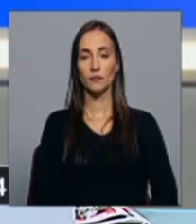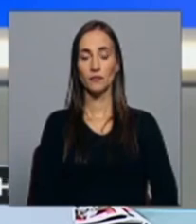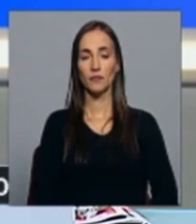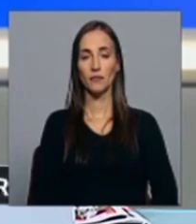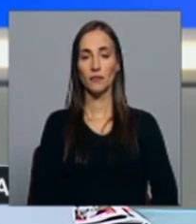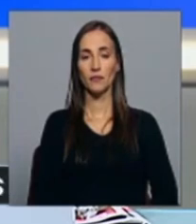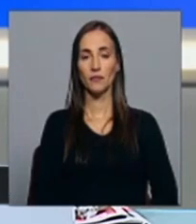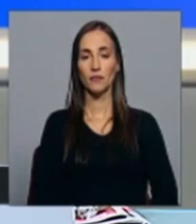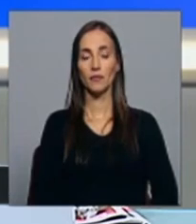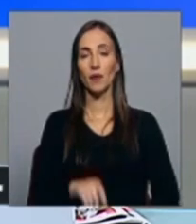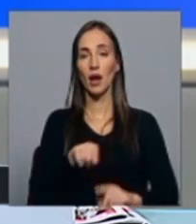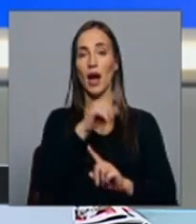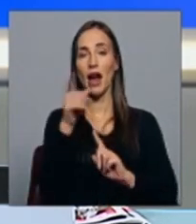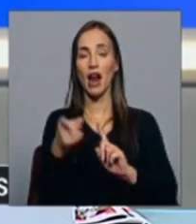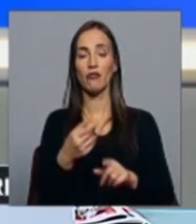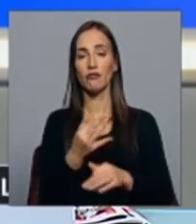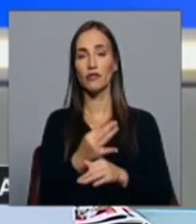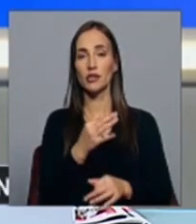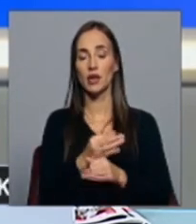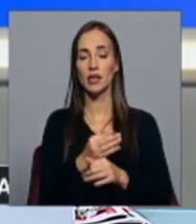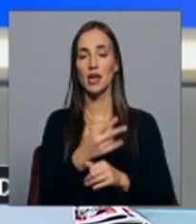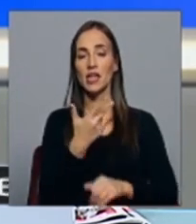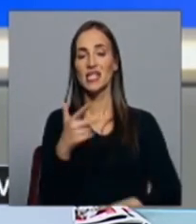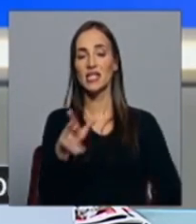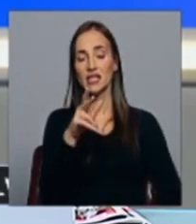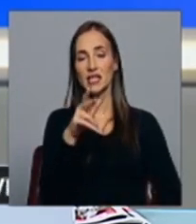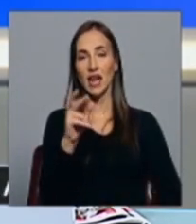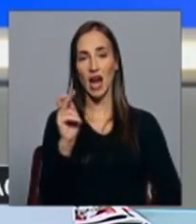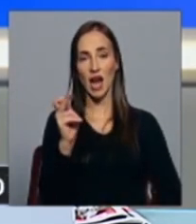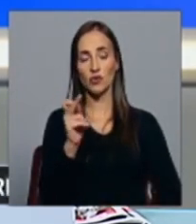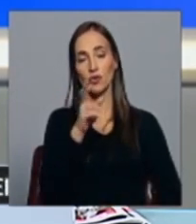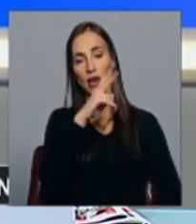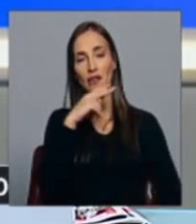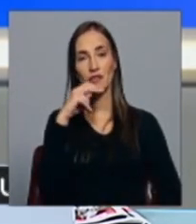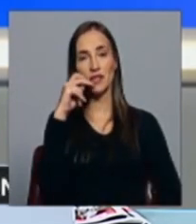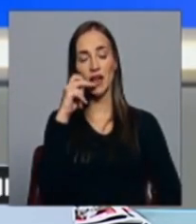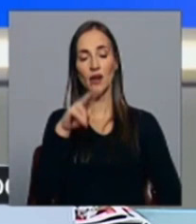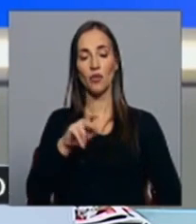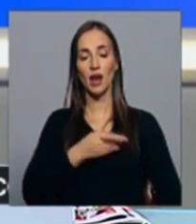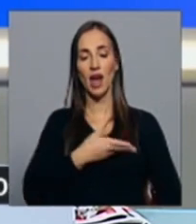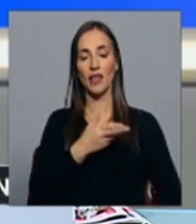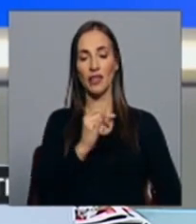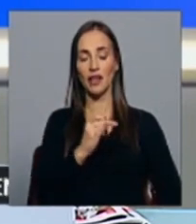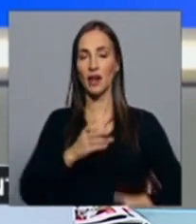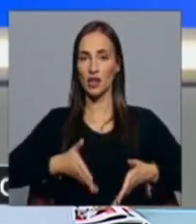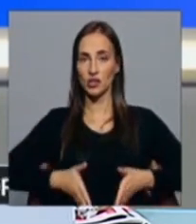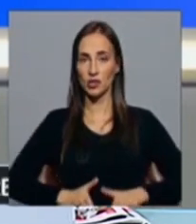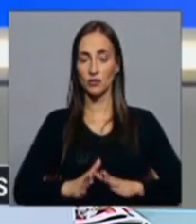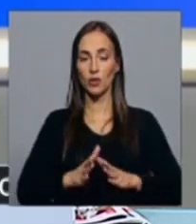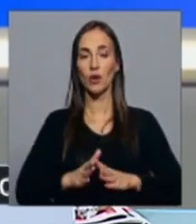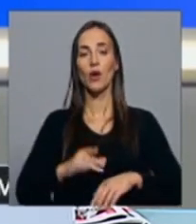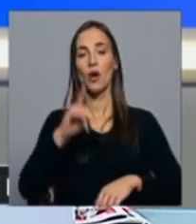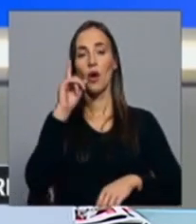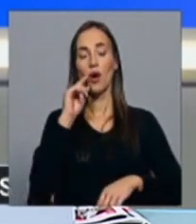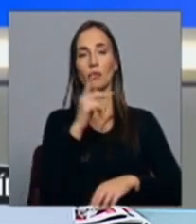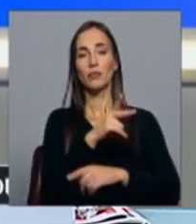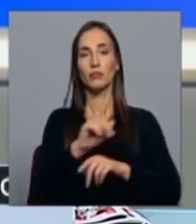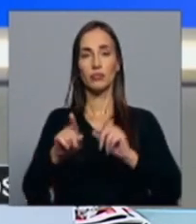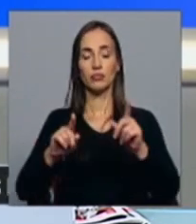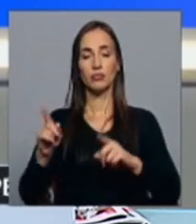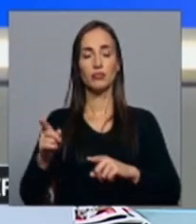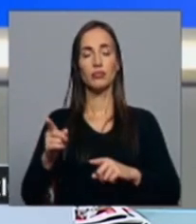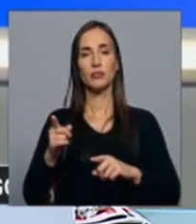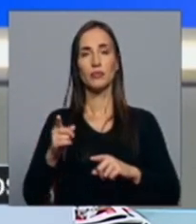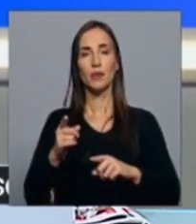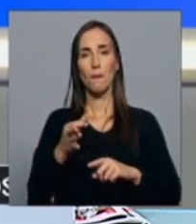e no ano em que se comemora o Centenário do nascimento de Nadir Afonso realizador José Paulo Santos prestam homenagem ao arquiteto